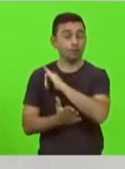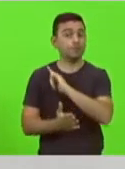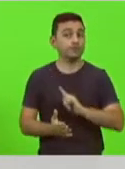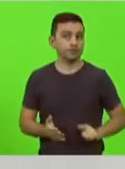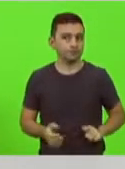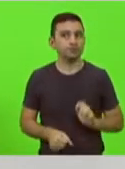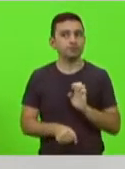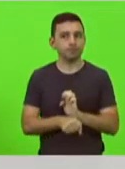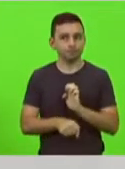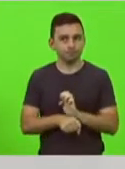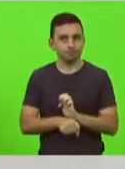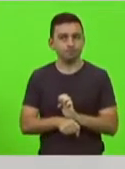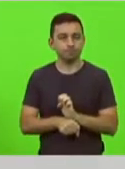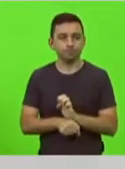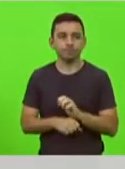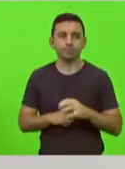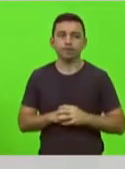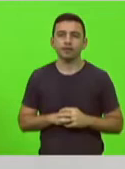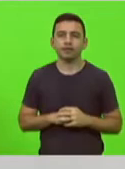Isso nos traz